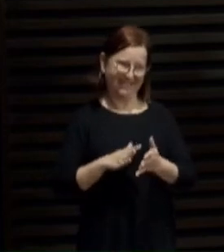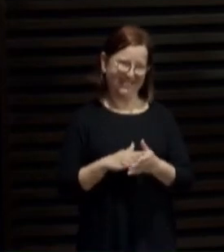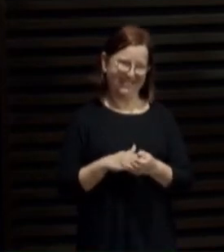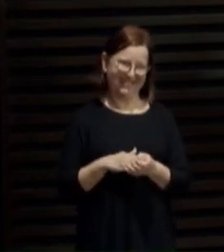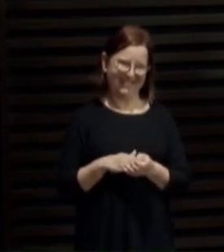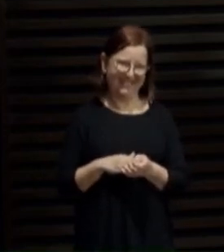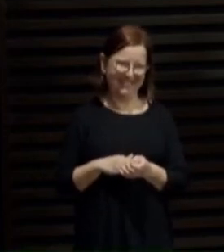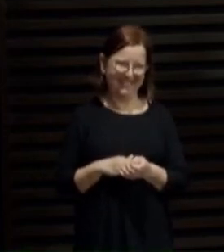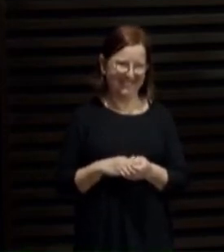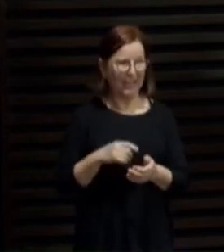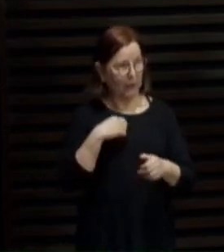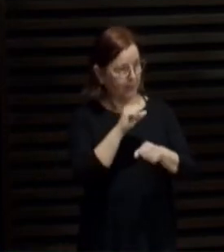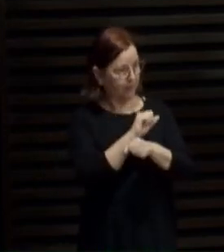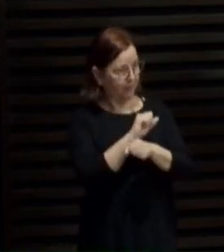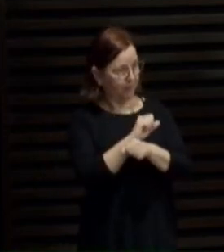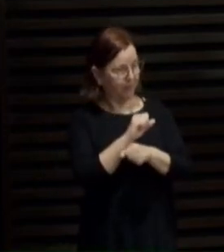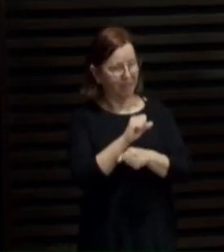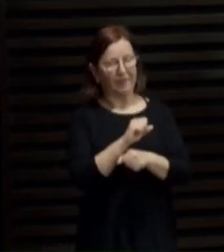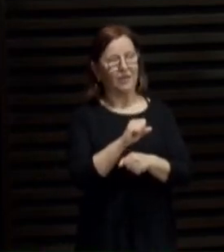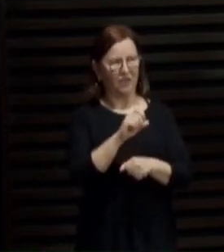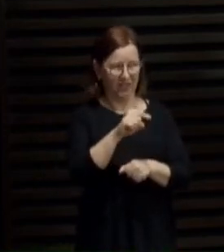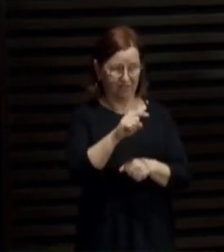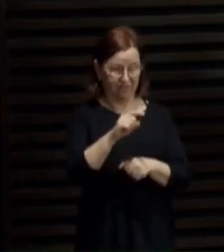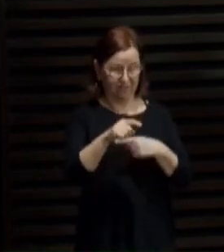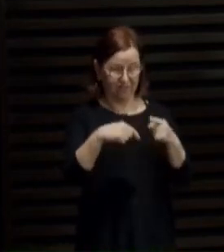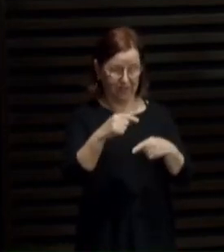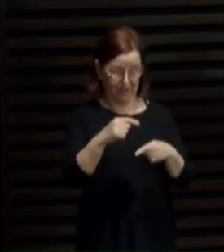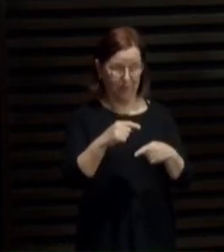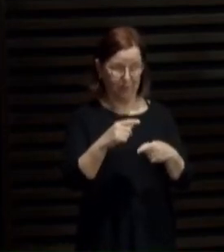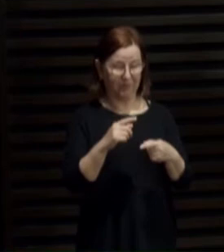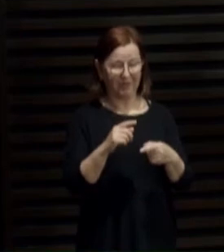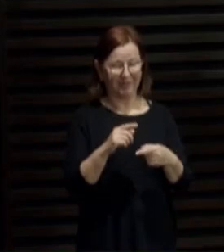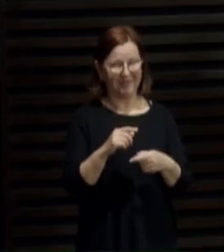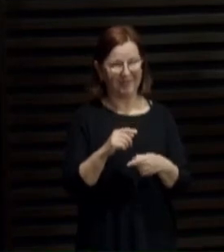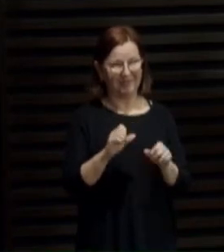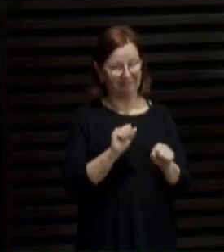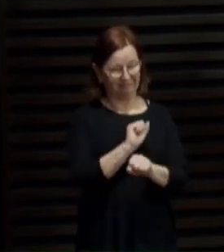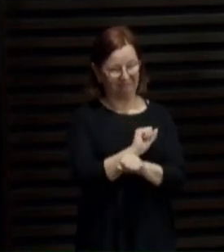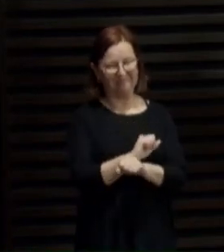depois eu vou. Mas é isto que tem na igreja também.